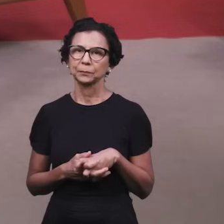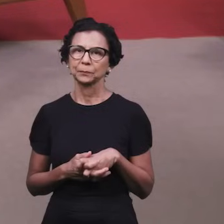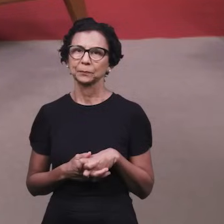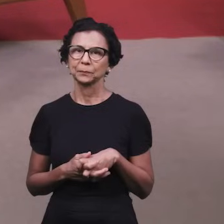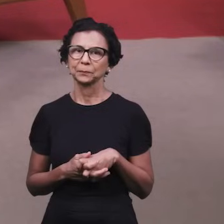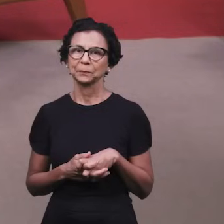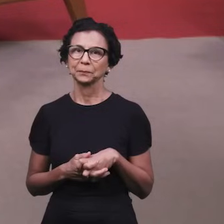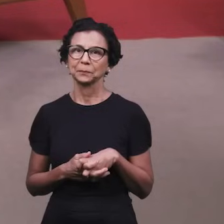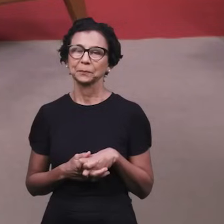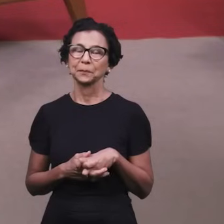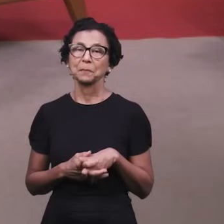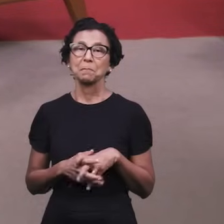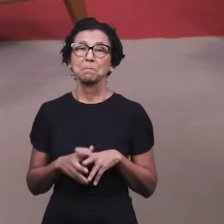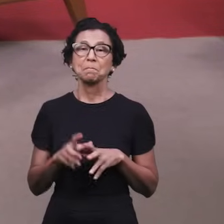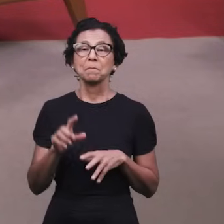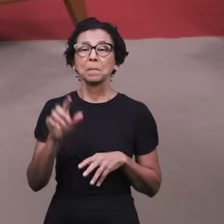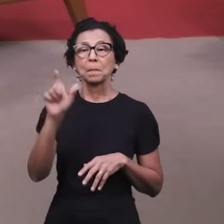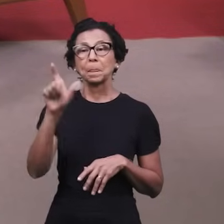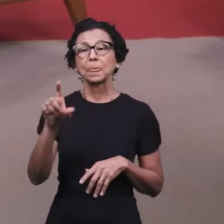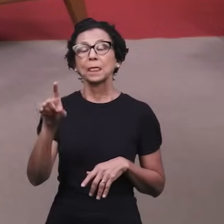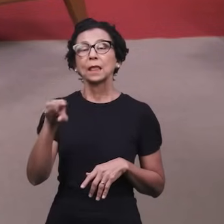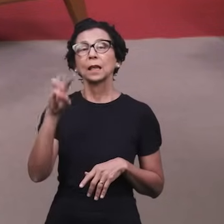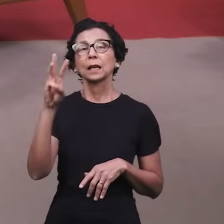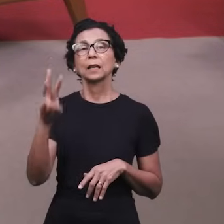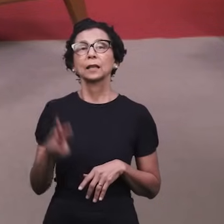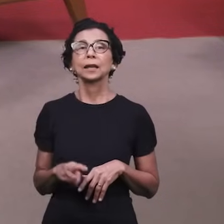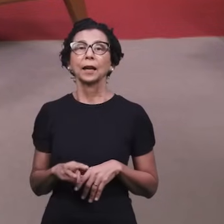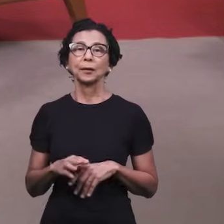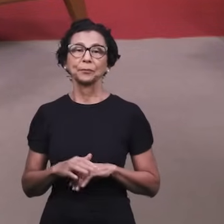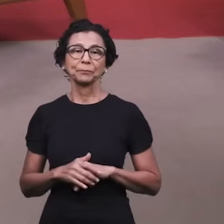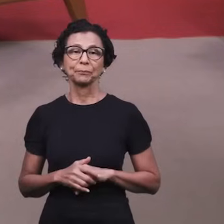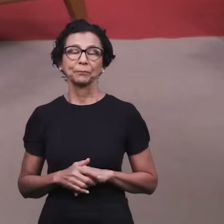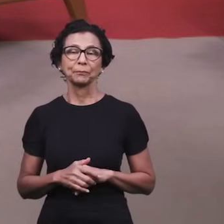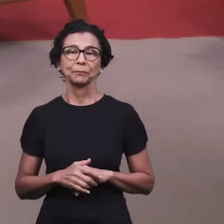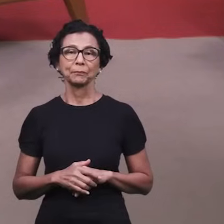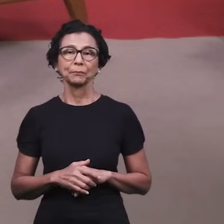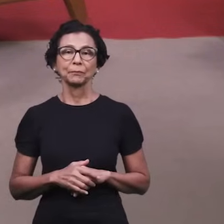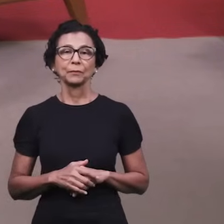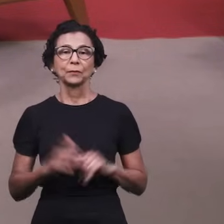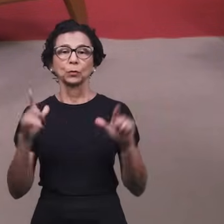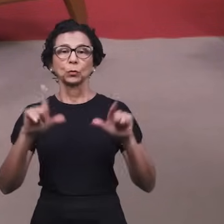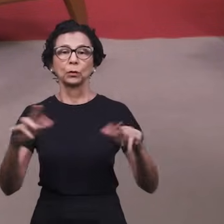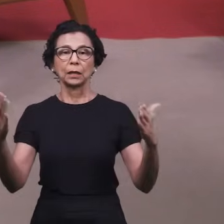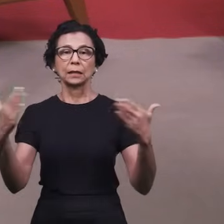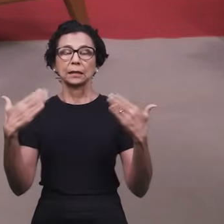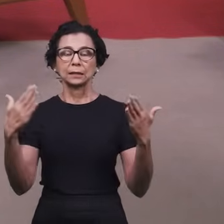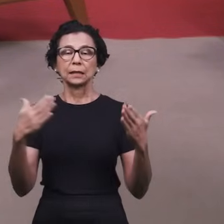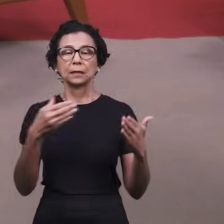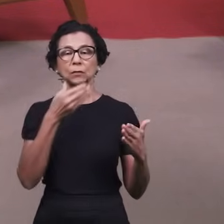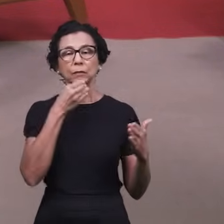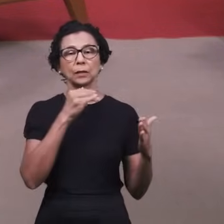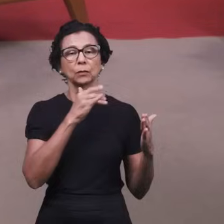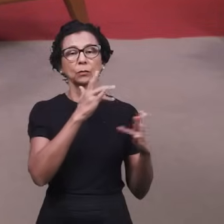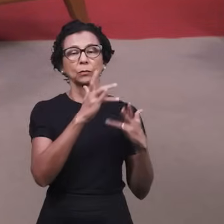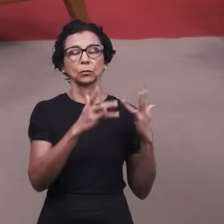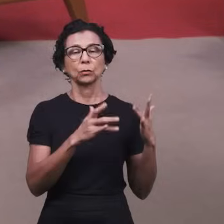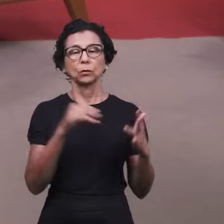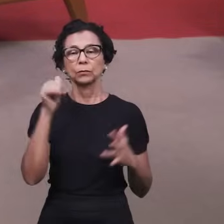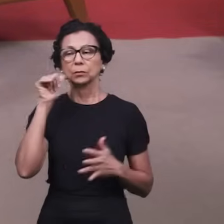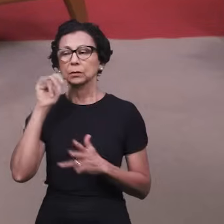Se não puser o seu coração... tocou num ponto muito importante, porque o texto é magnífico